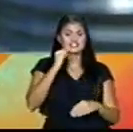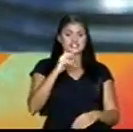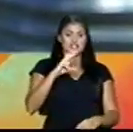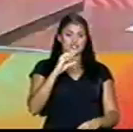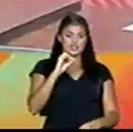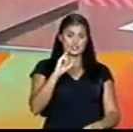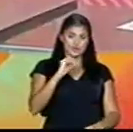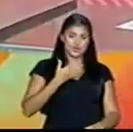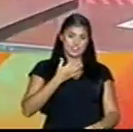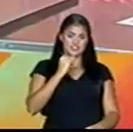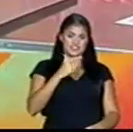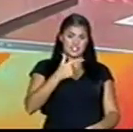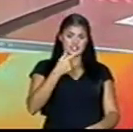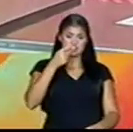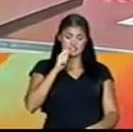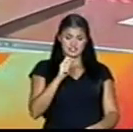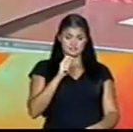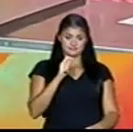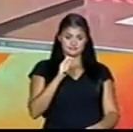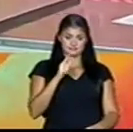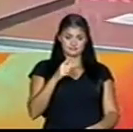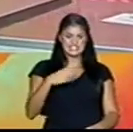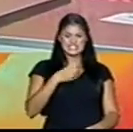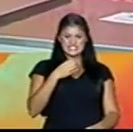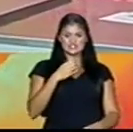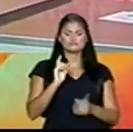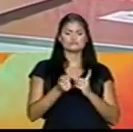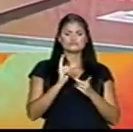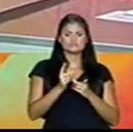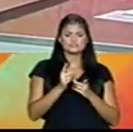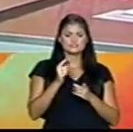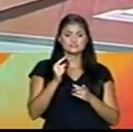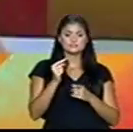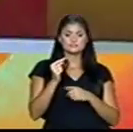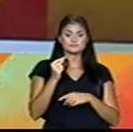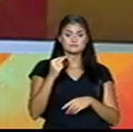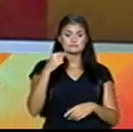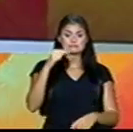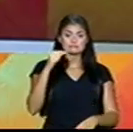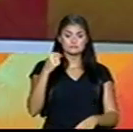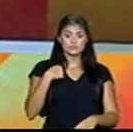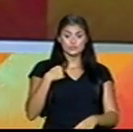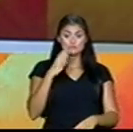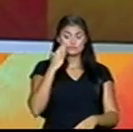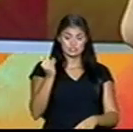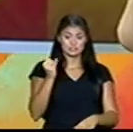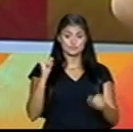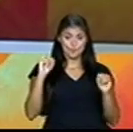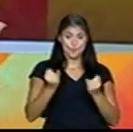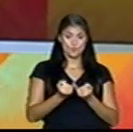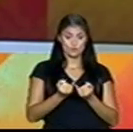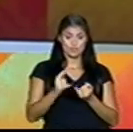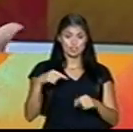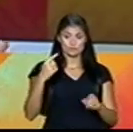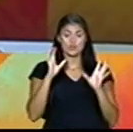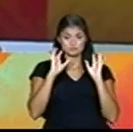ok. E ela deu-me a escolher. O sintoma era mesmo esse, que havia dias, como eu depois tentei emagrecer, depois de ter